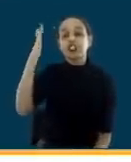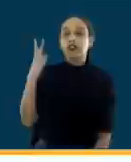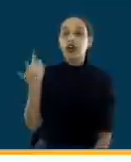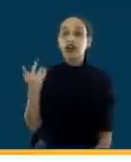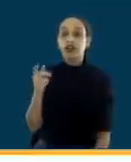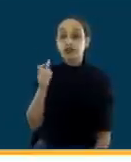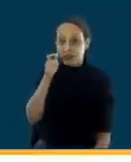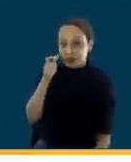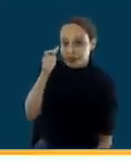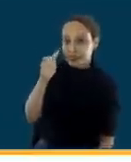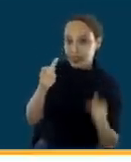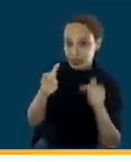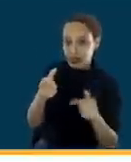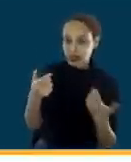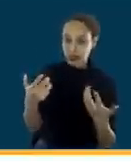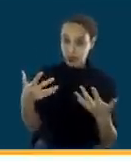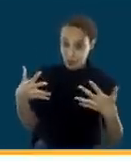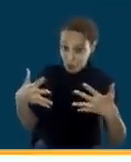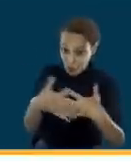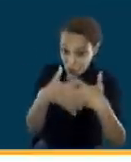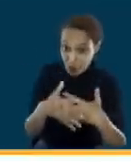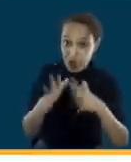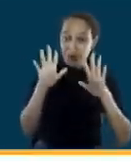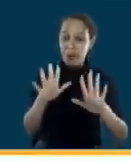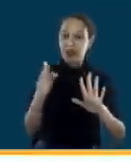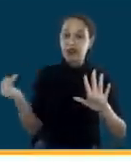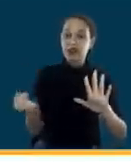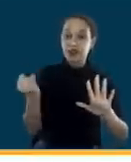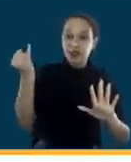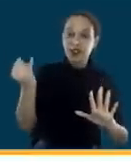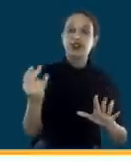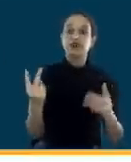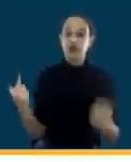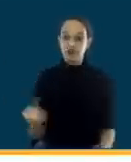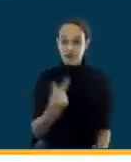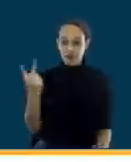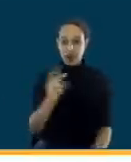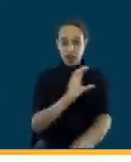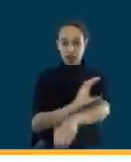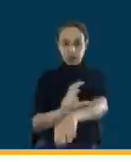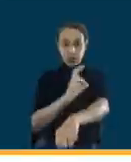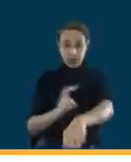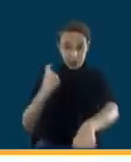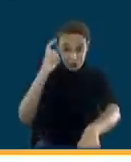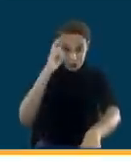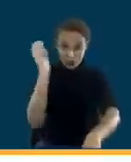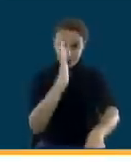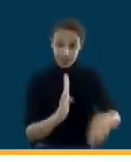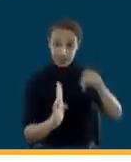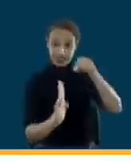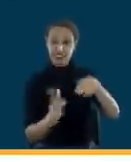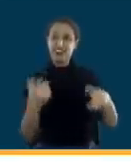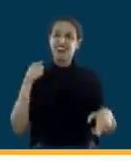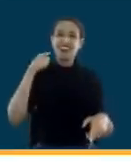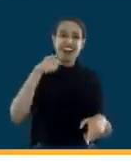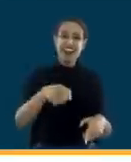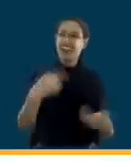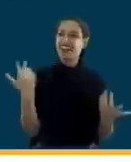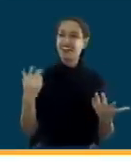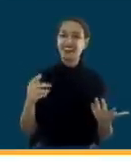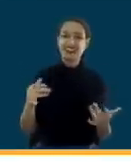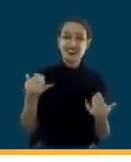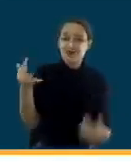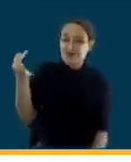se encontram no processo de valorização da cultura brasileira, que está tão machucada, está tão maltratada, já vinha sendo machucada